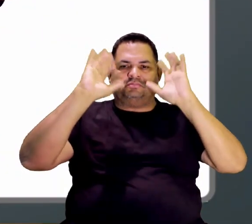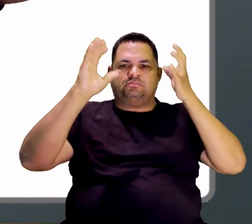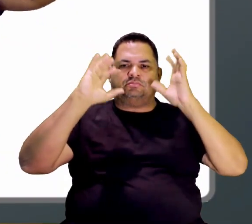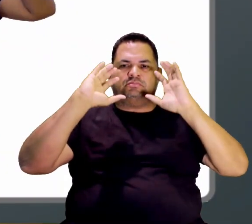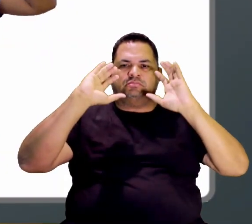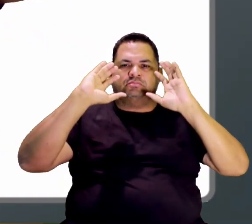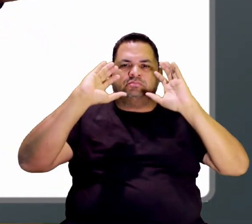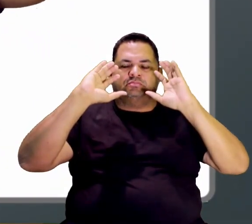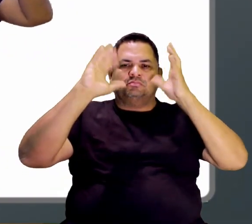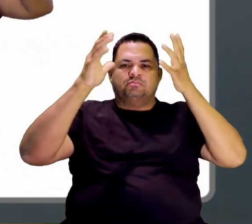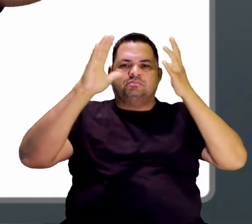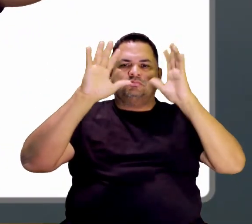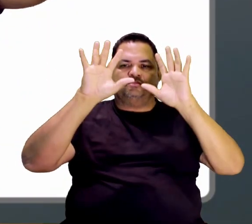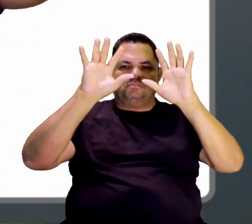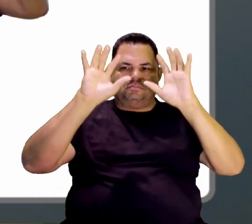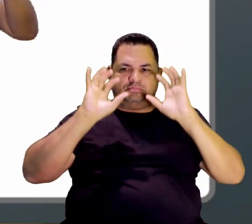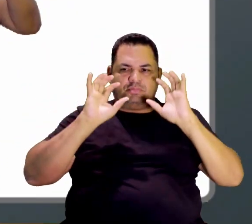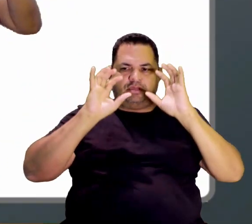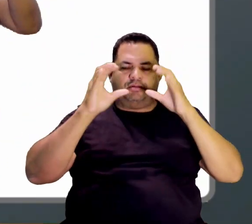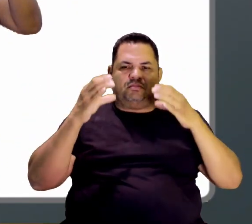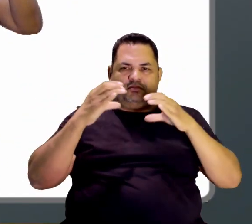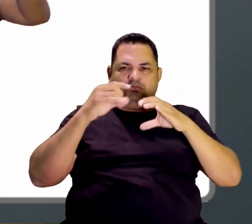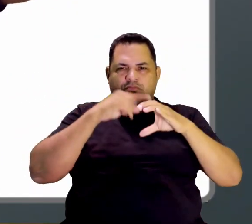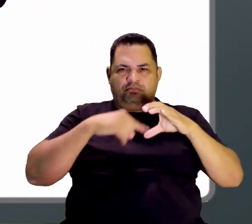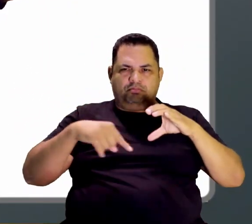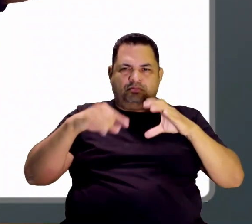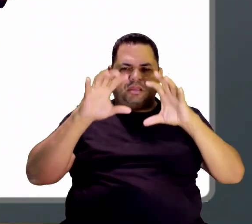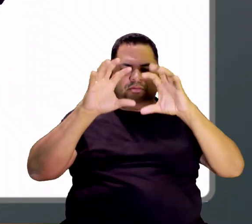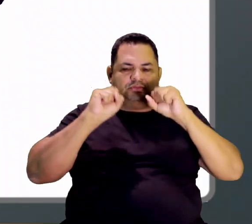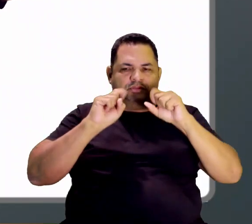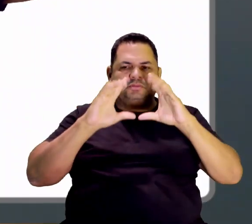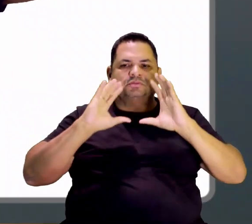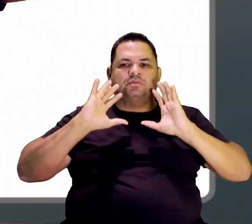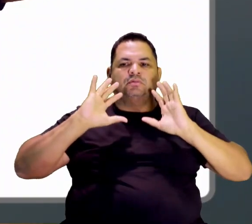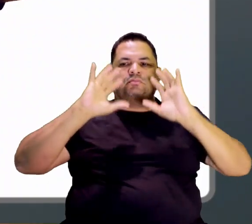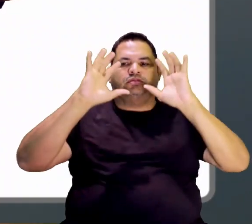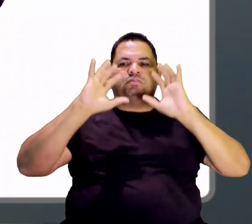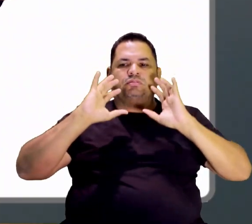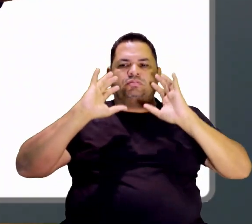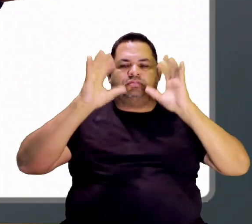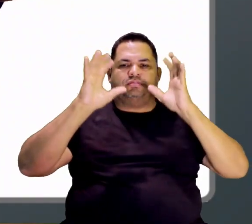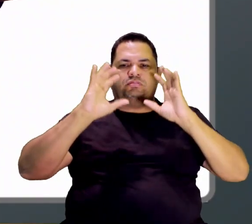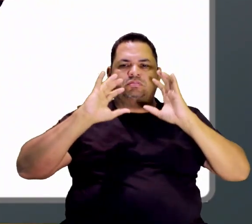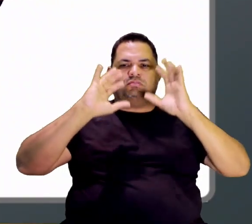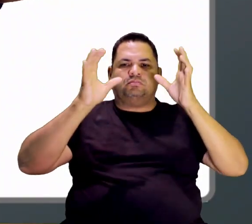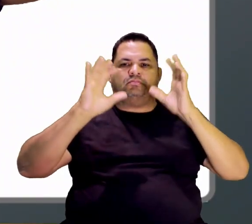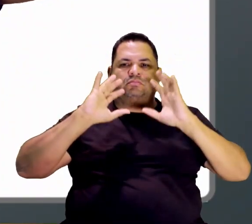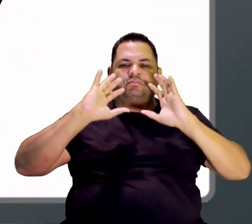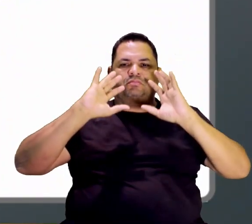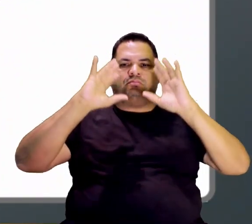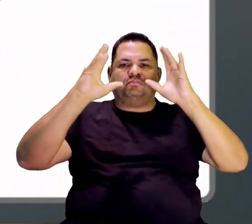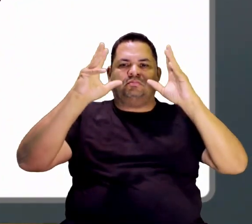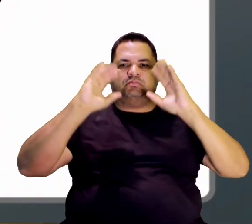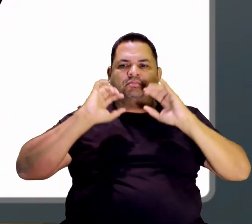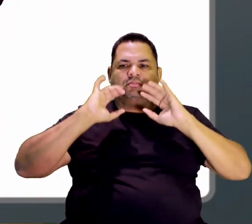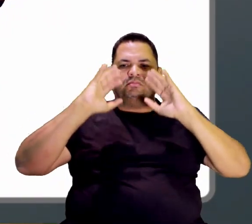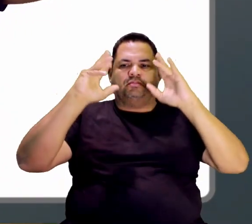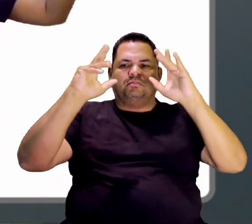tá? Pega aí sobras de papéis, de jornal, de revista, passa, fita, né? Só para tu executar o movimento